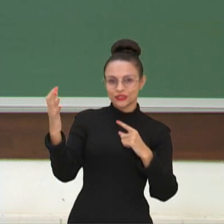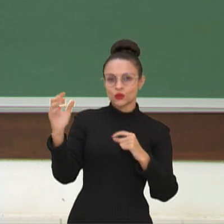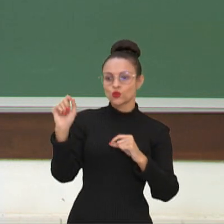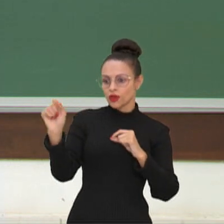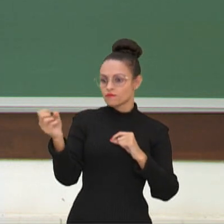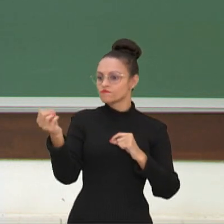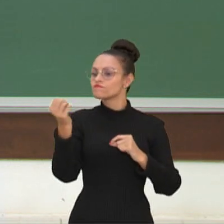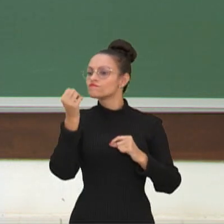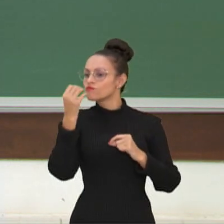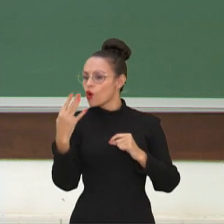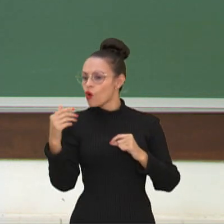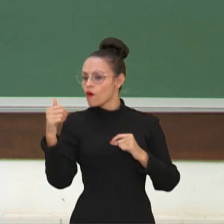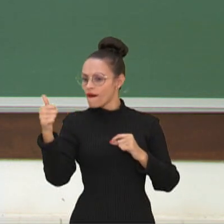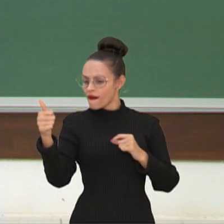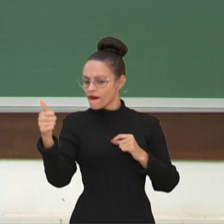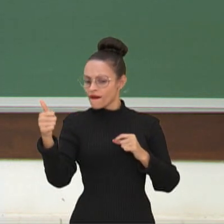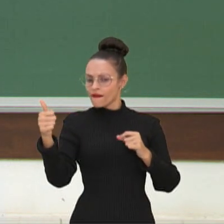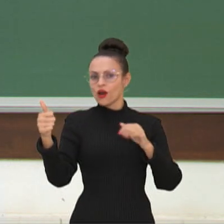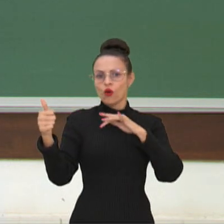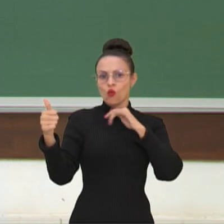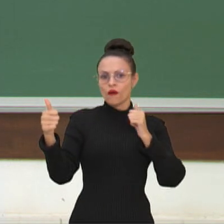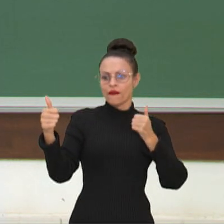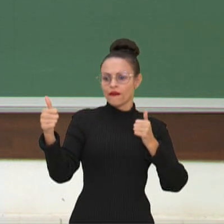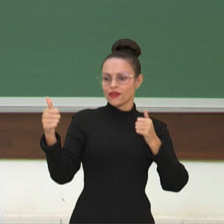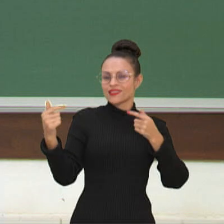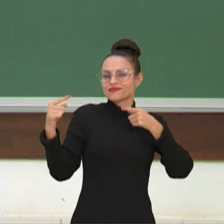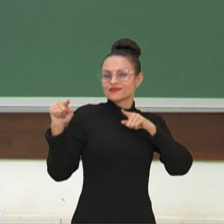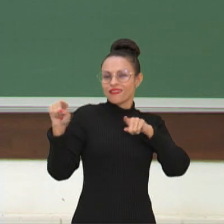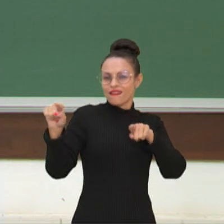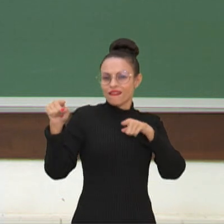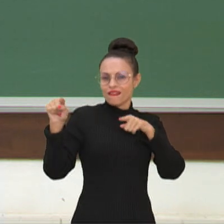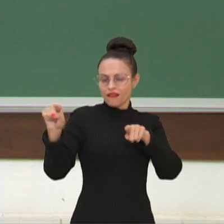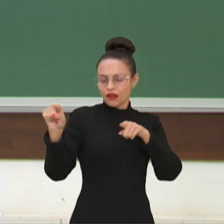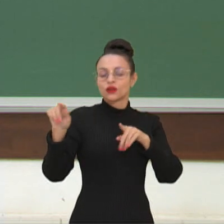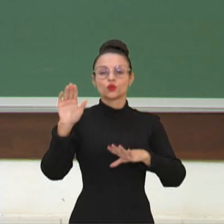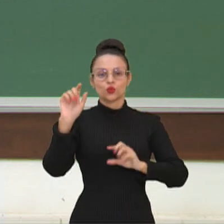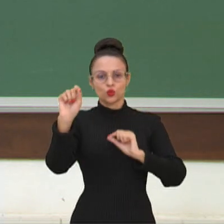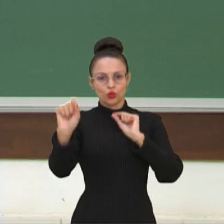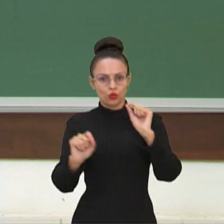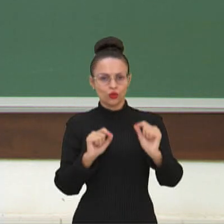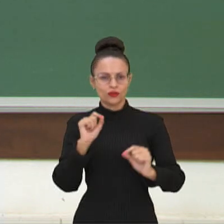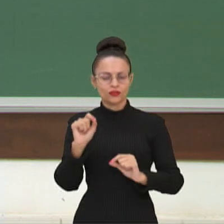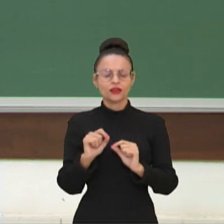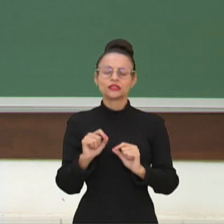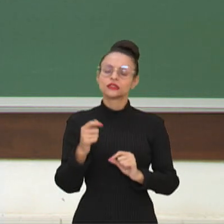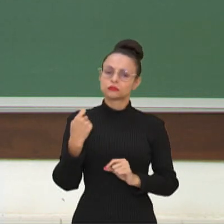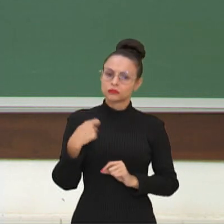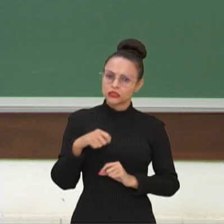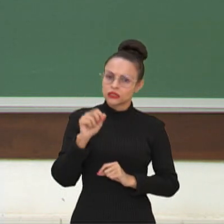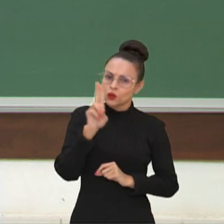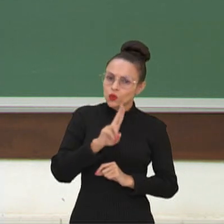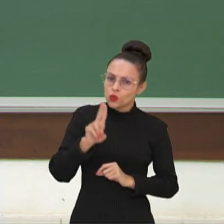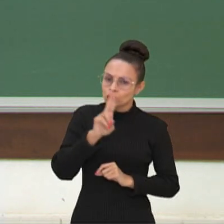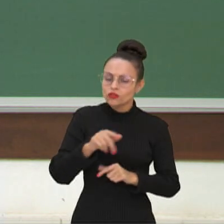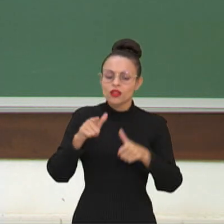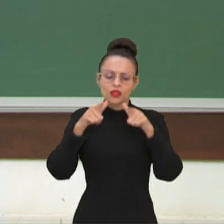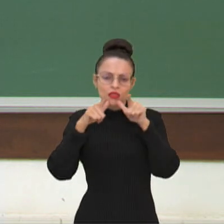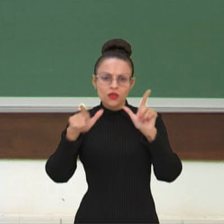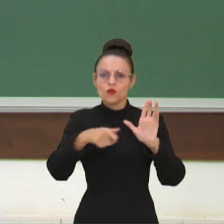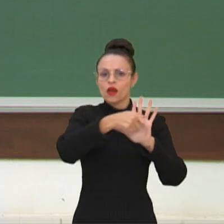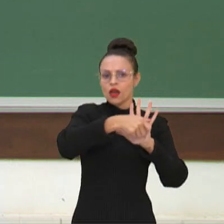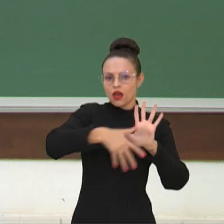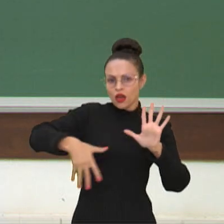é o tempo, né? Aí é óbvio que a pessoa tem que ter um pouco de conhecimento sobre o que significa a metáfora, lógico, né? Porque